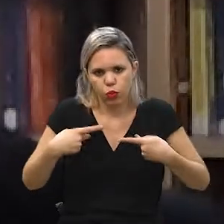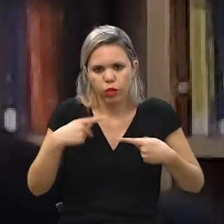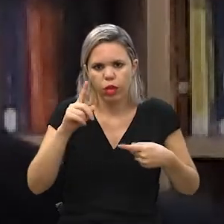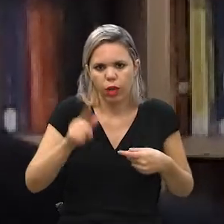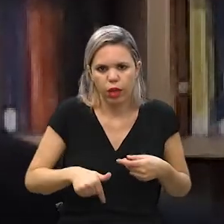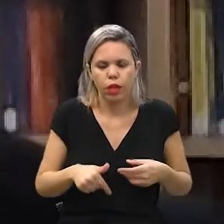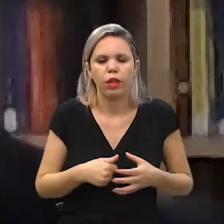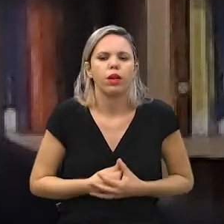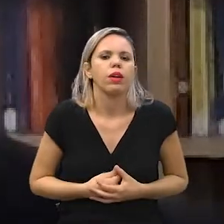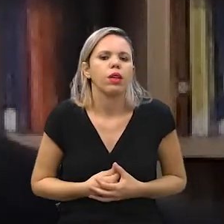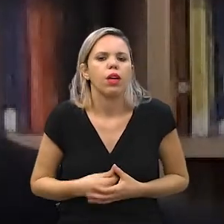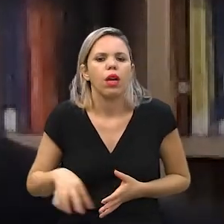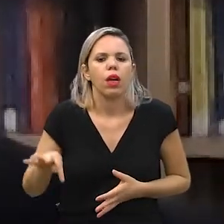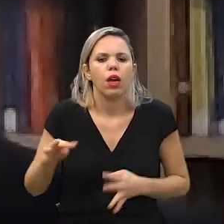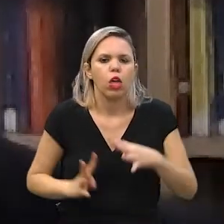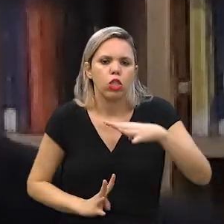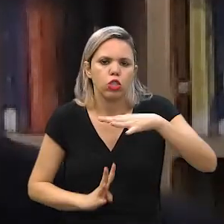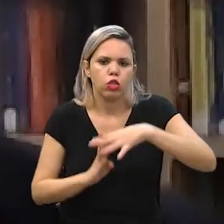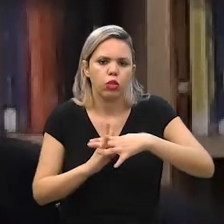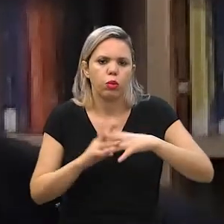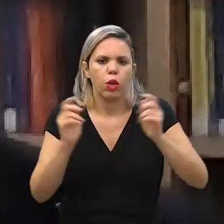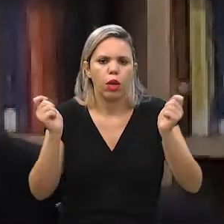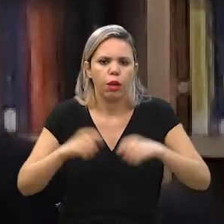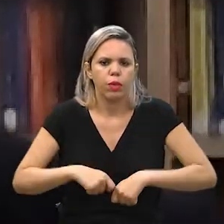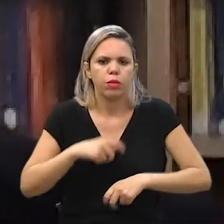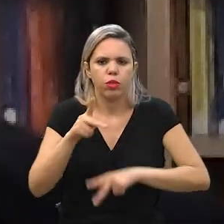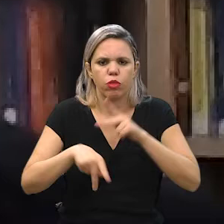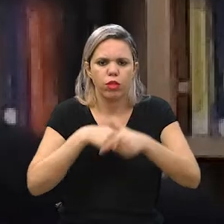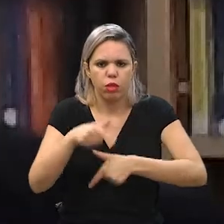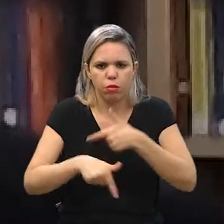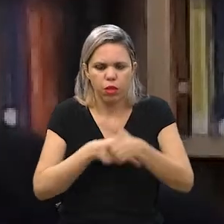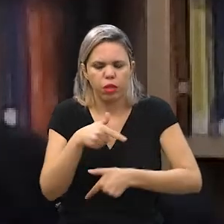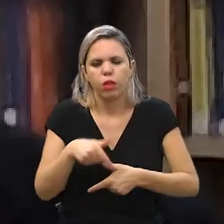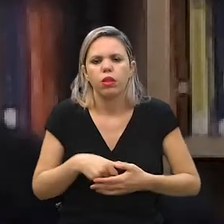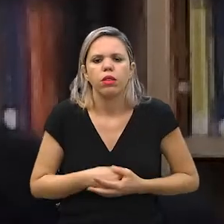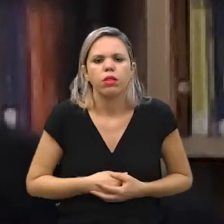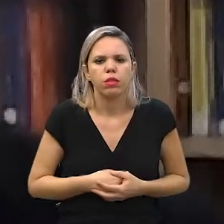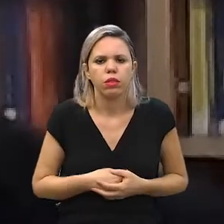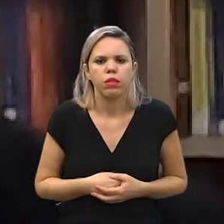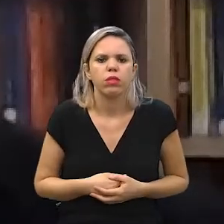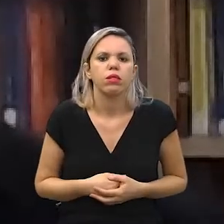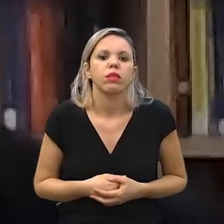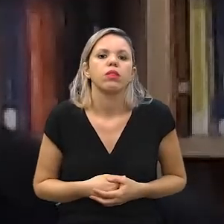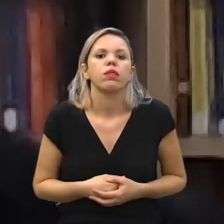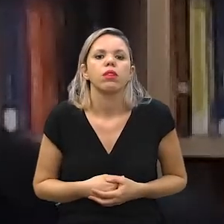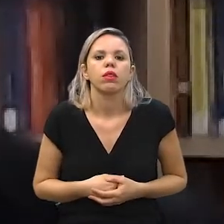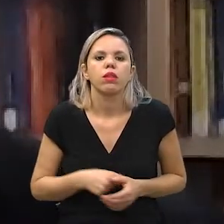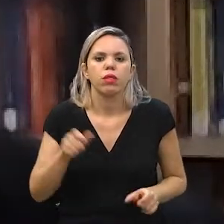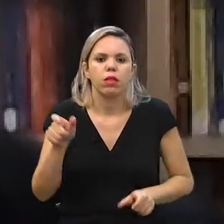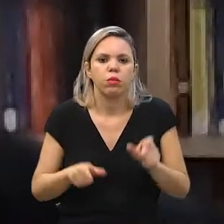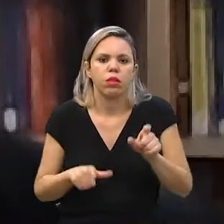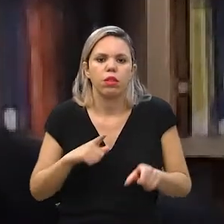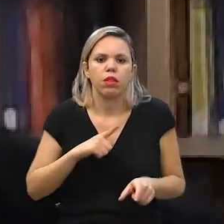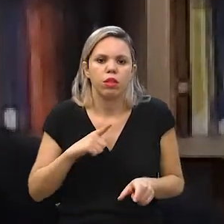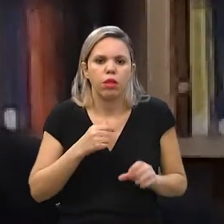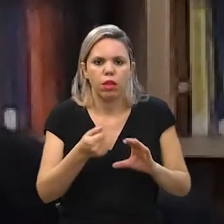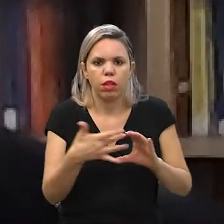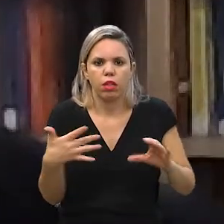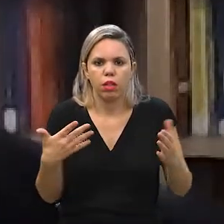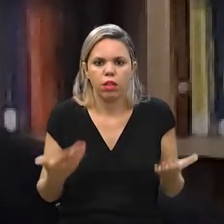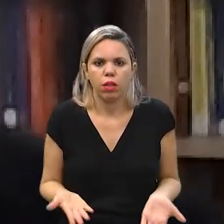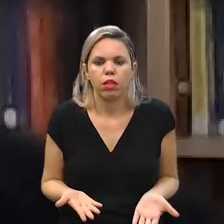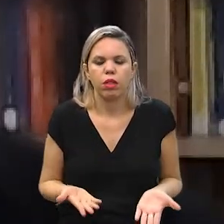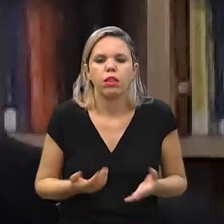chamadas soft skills, que é a capacidade do jovem de trabalhar em equipe, é a capacidade dele ter características